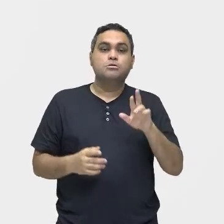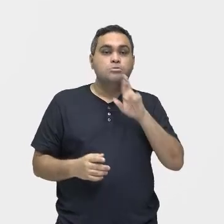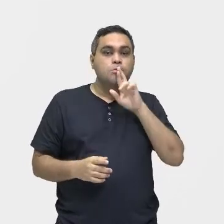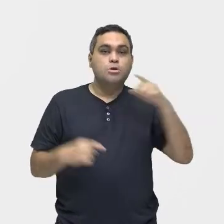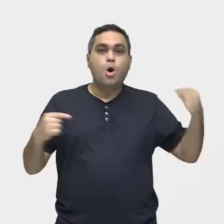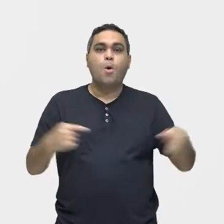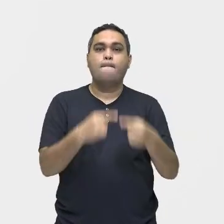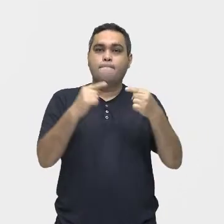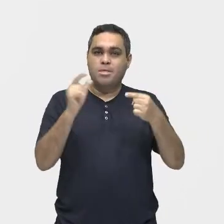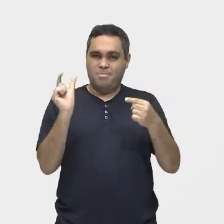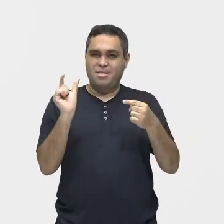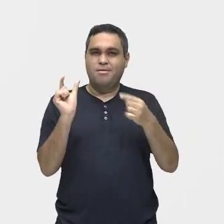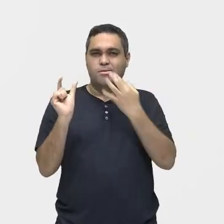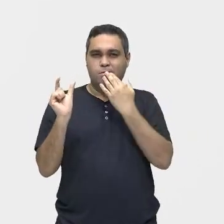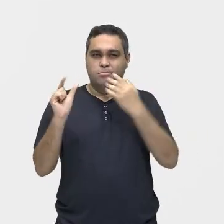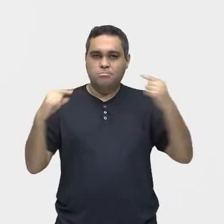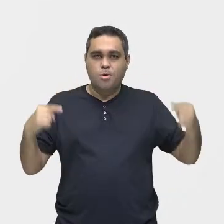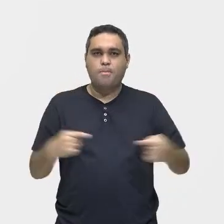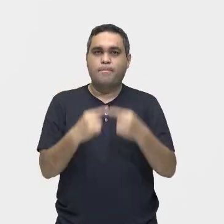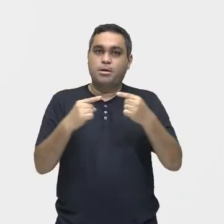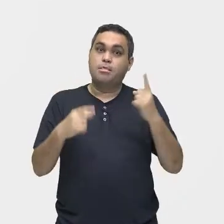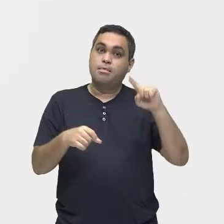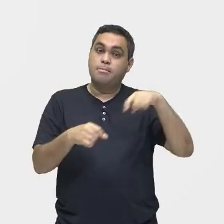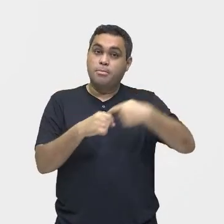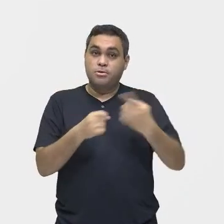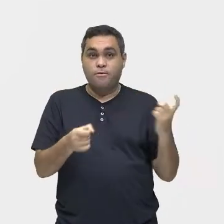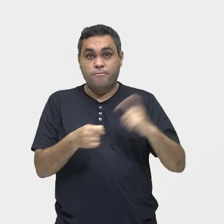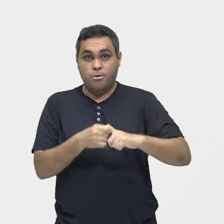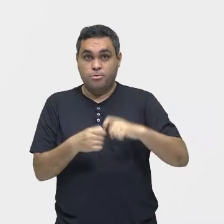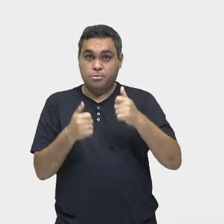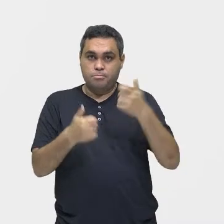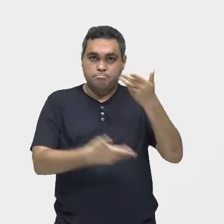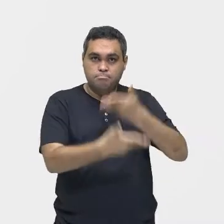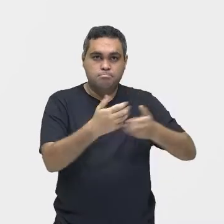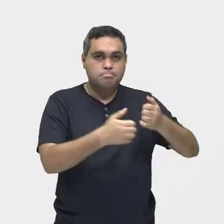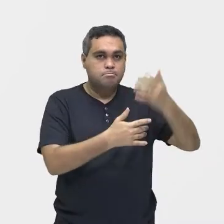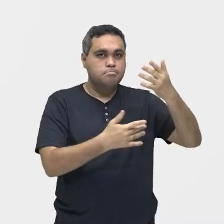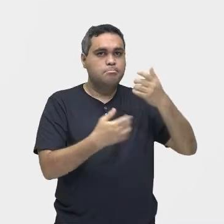gente retorna com vocês para fazermos a nossa correção. Participe no chat.